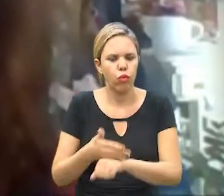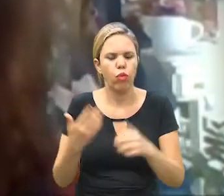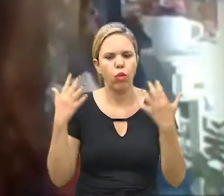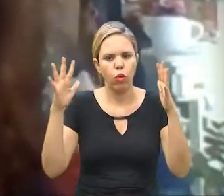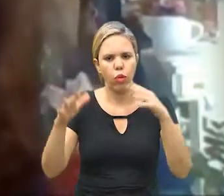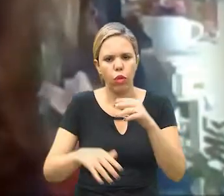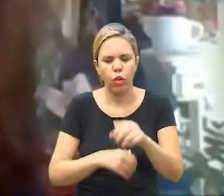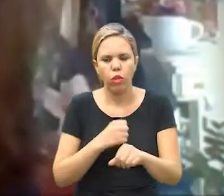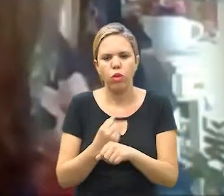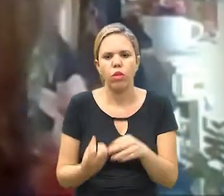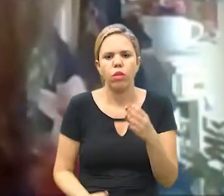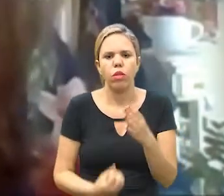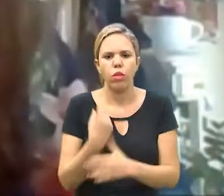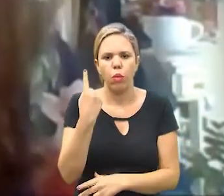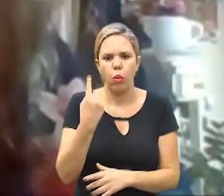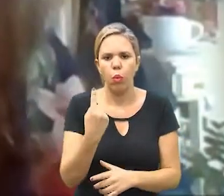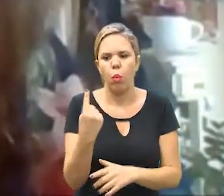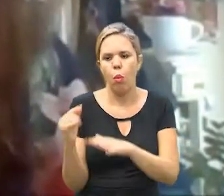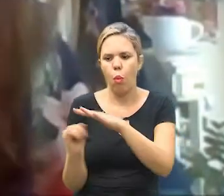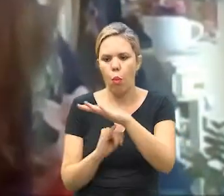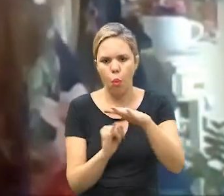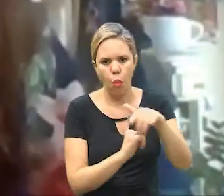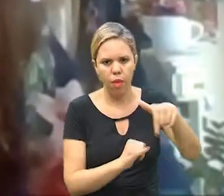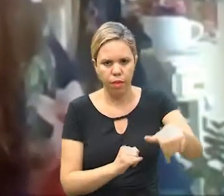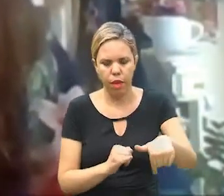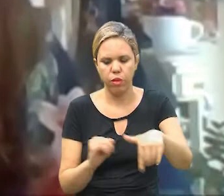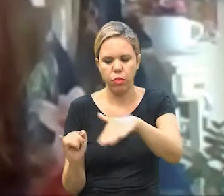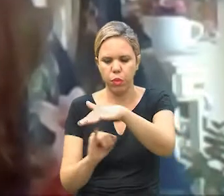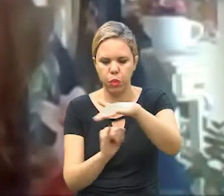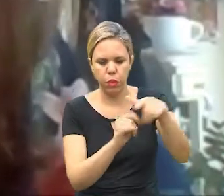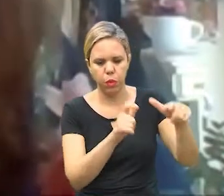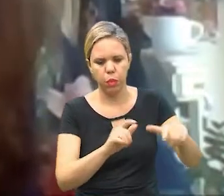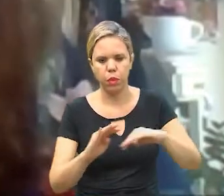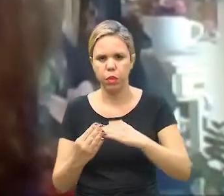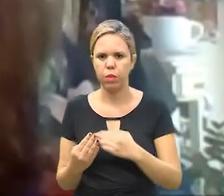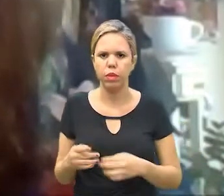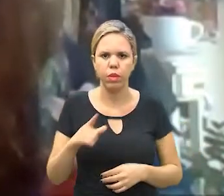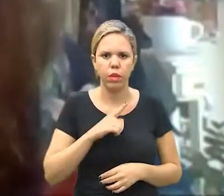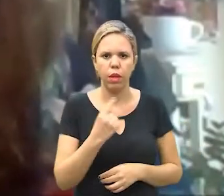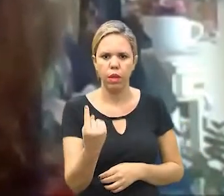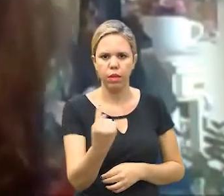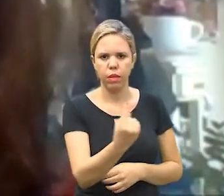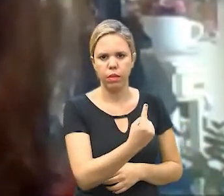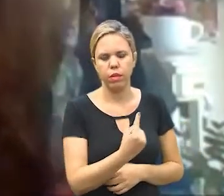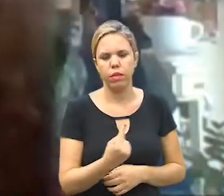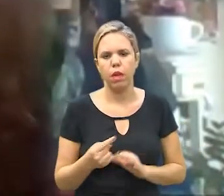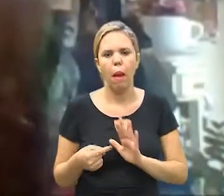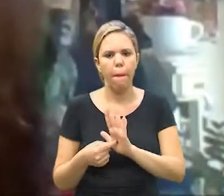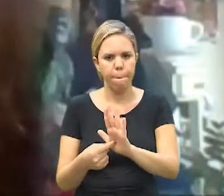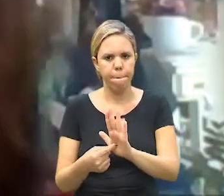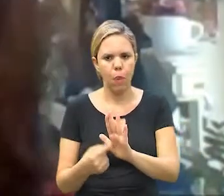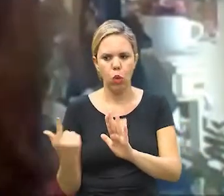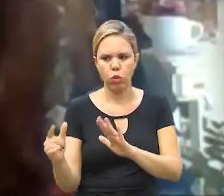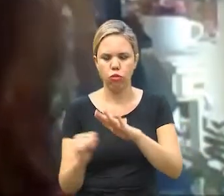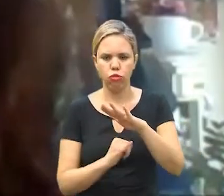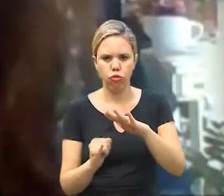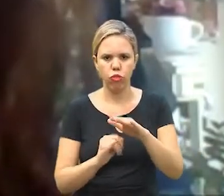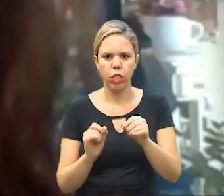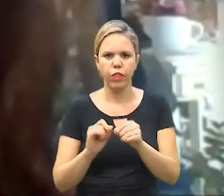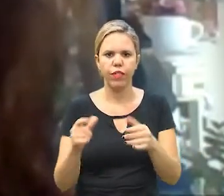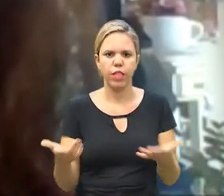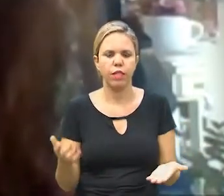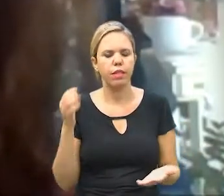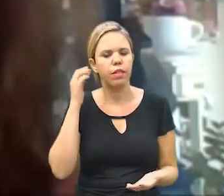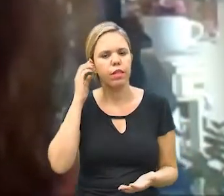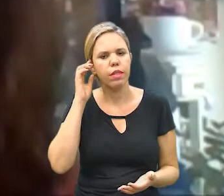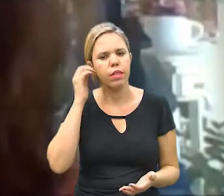ano acontece numa dessas 7 entidades ali dessa região, onde cada uma mostra para outra o que está